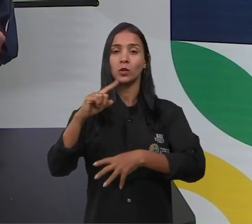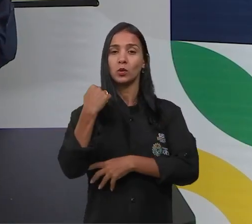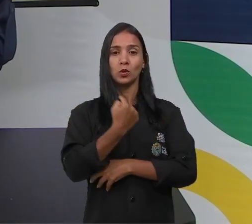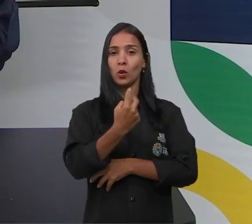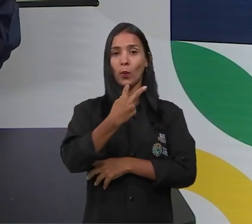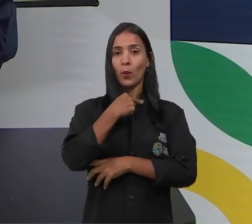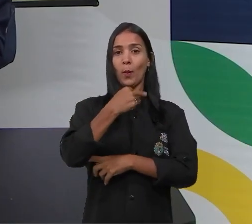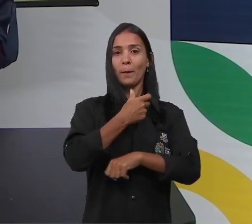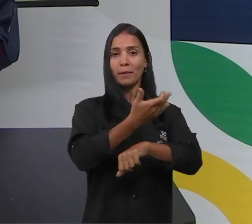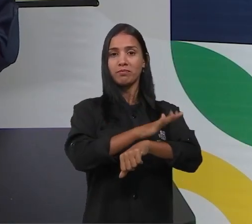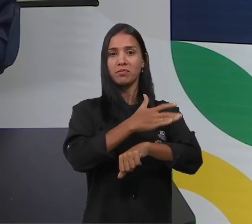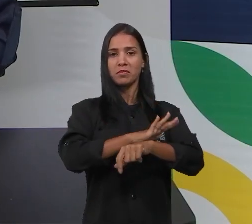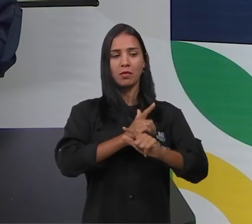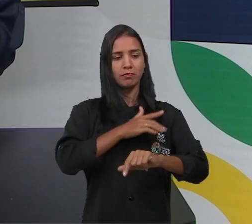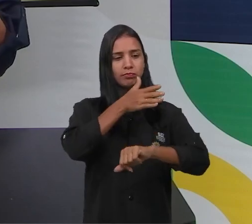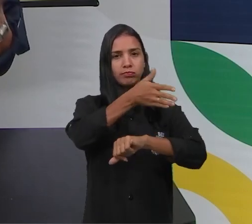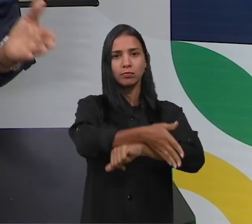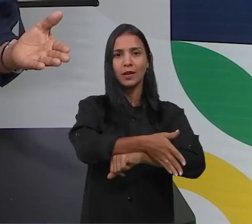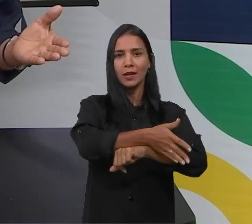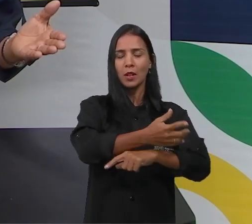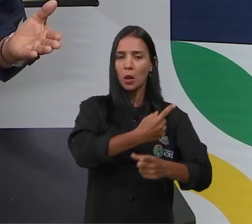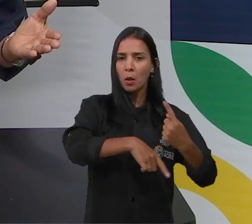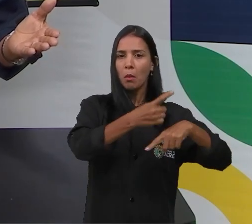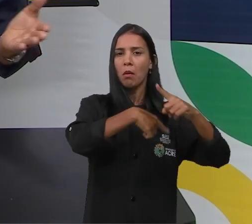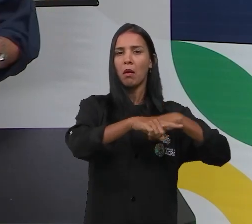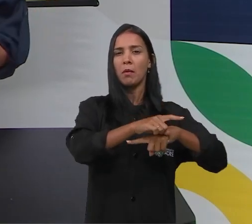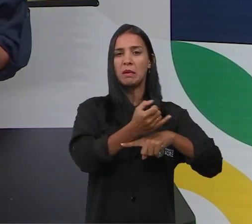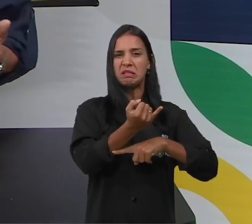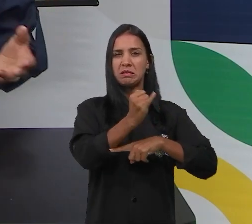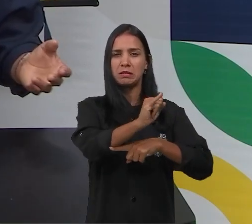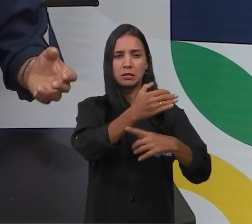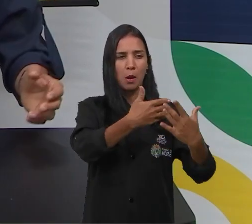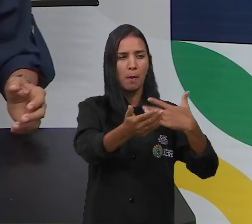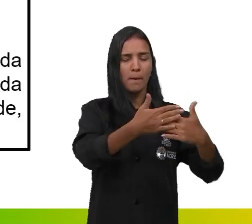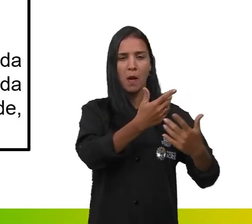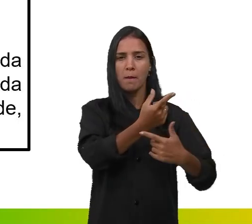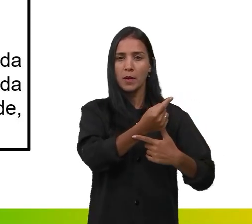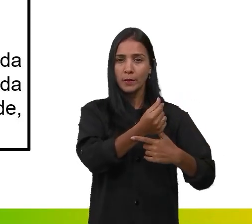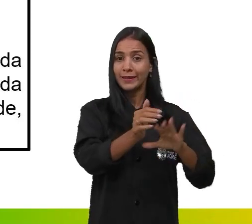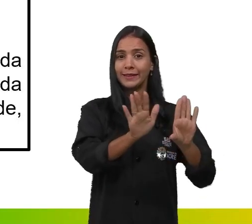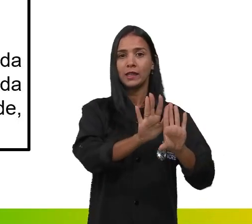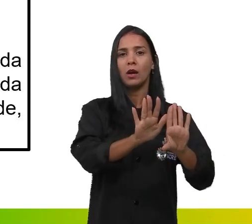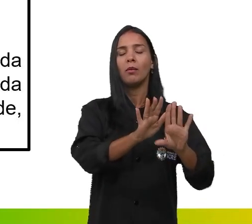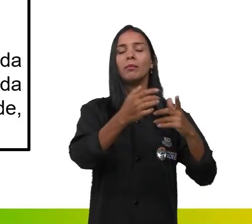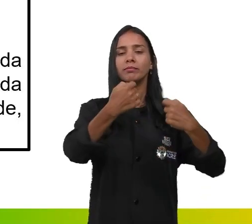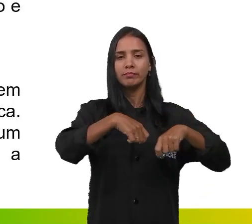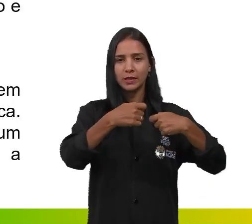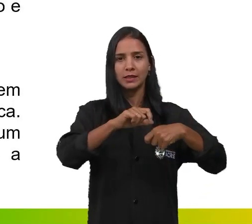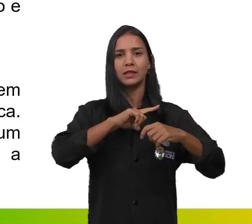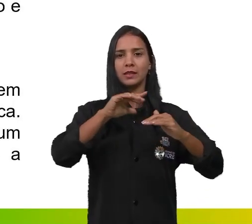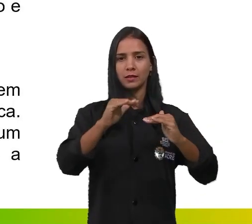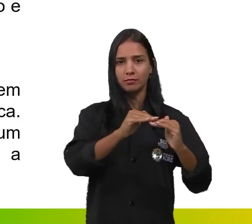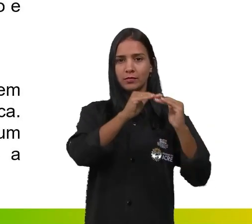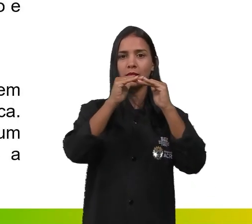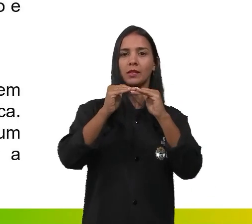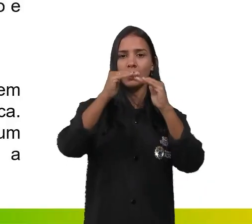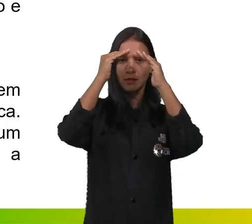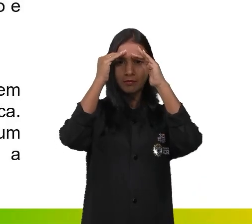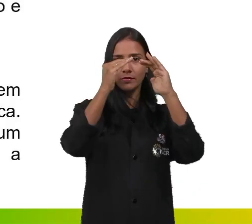prática um progresso a qualquer preço. Essa que é a verdade. Bom,